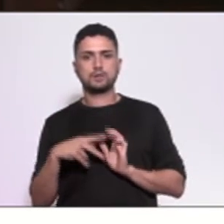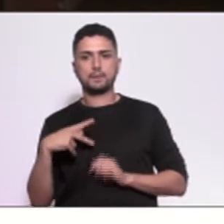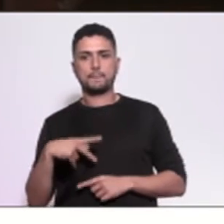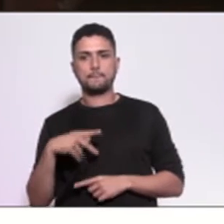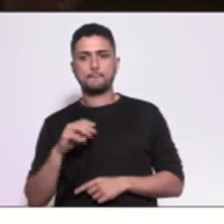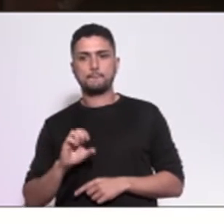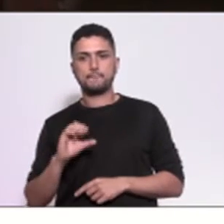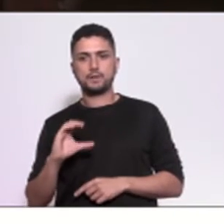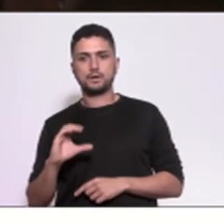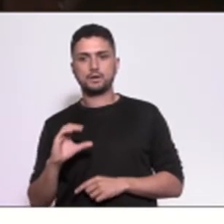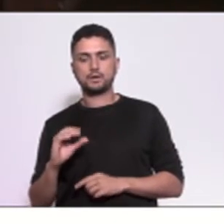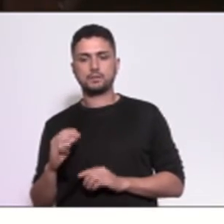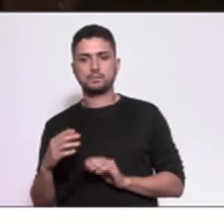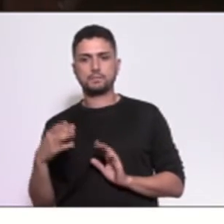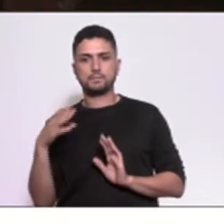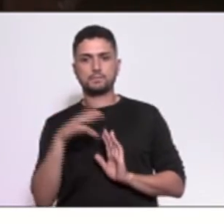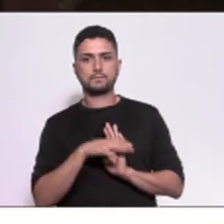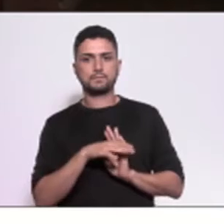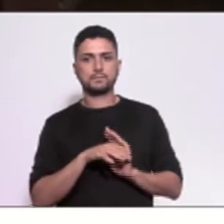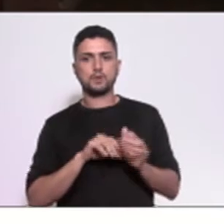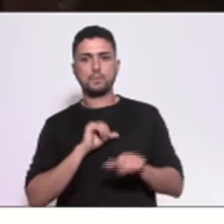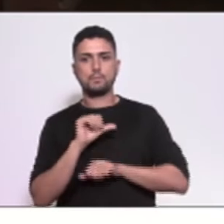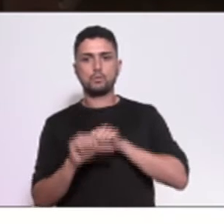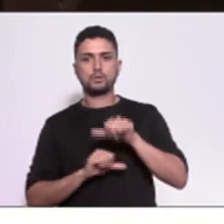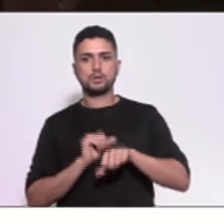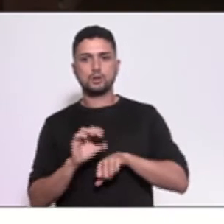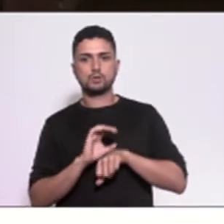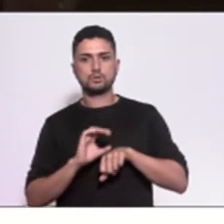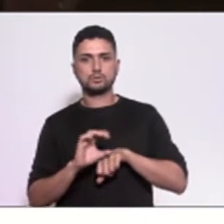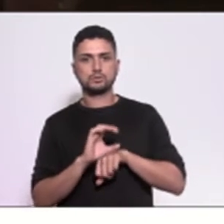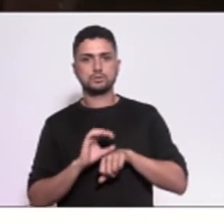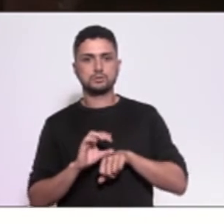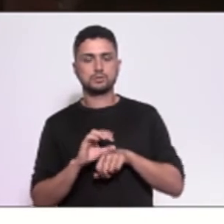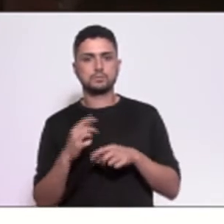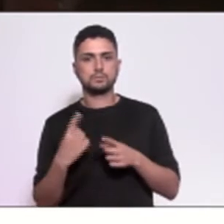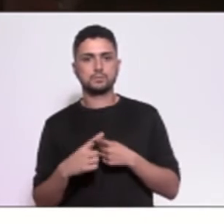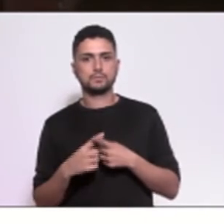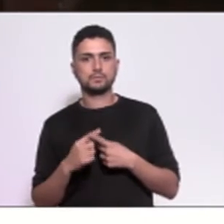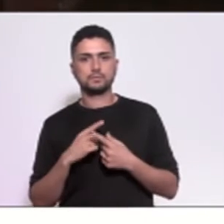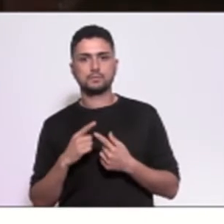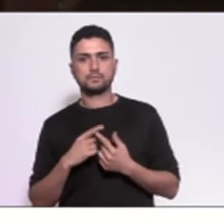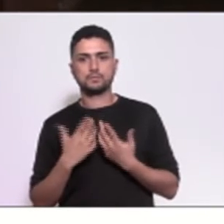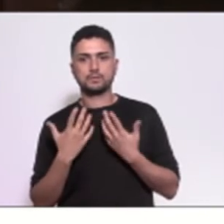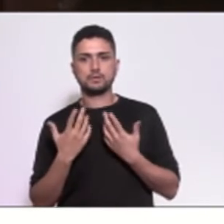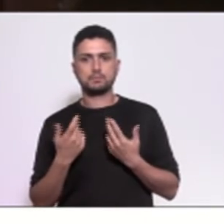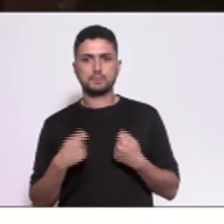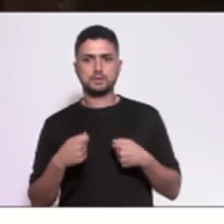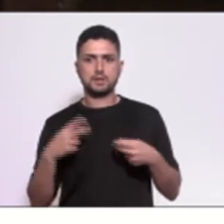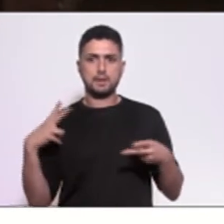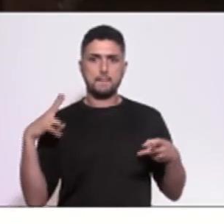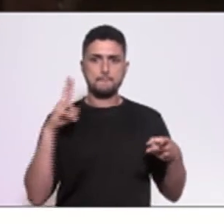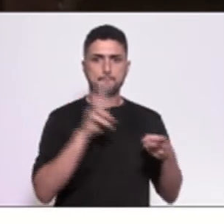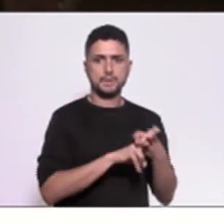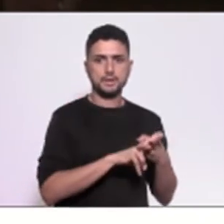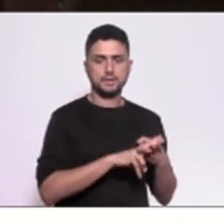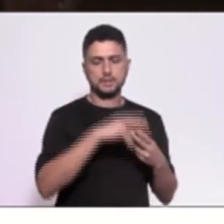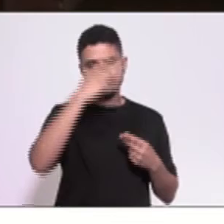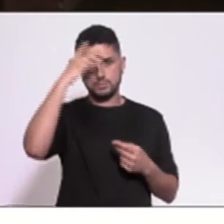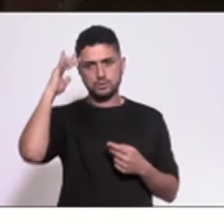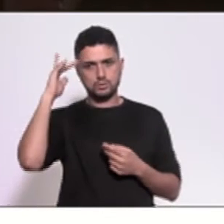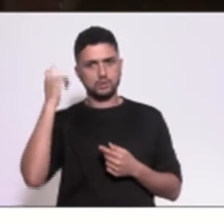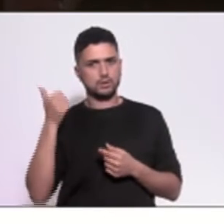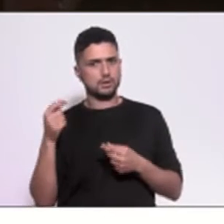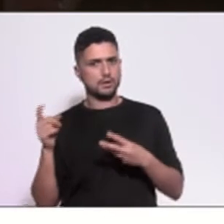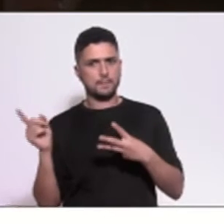PEC, modificando a Constituição Federal para acatar a diretriz de prender os cidadãos brasileiros logo